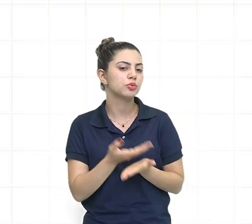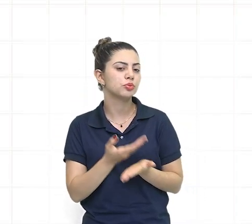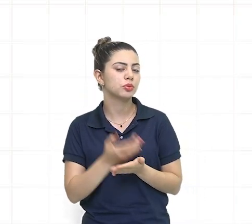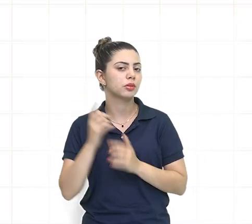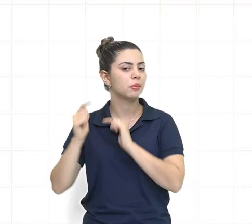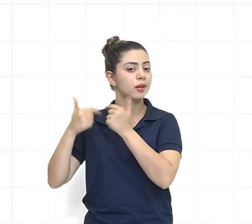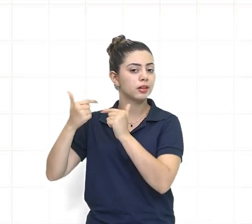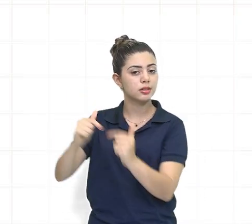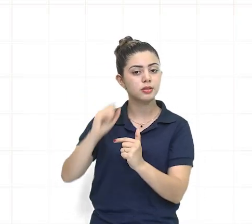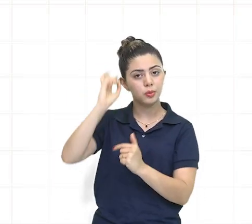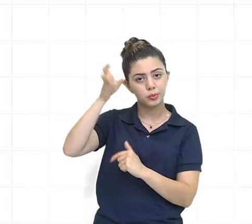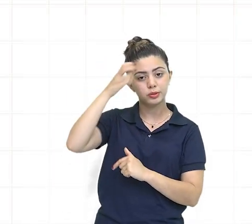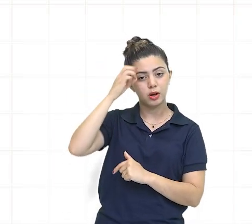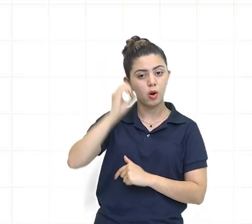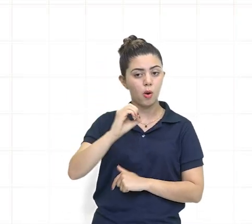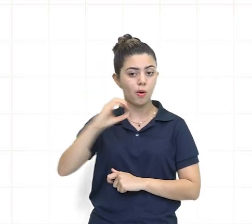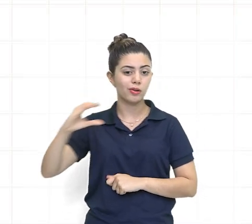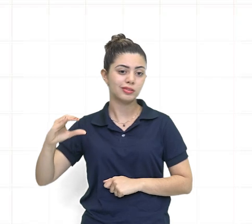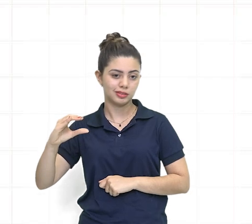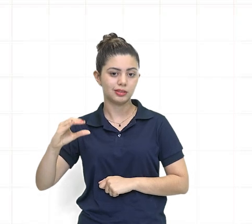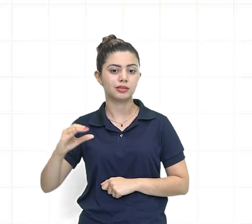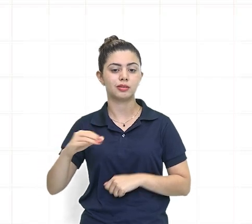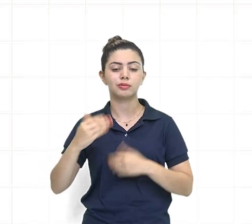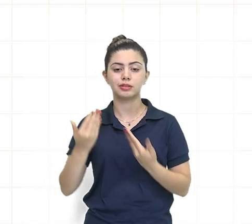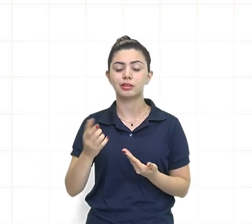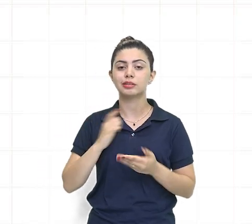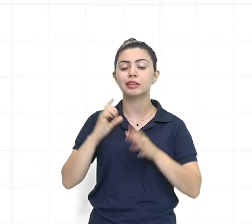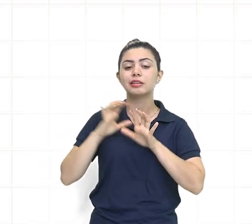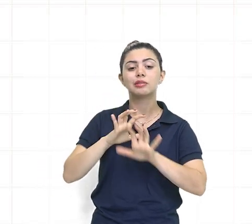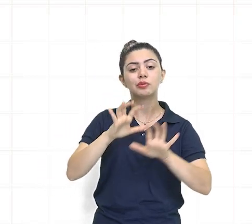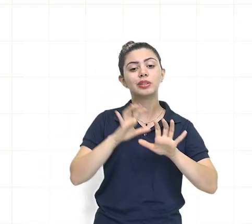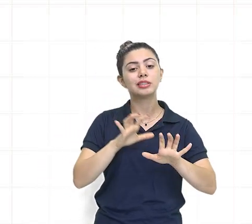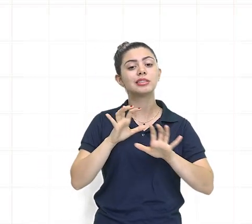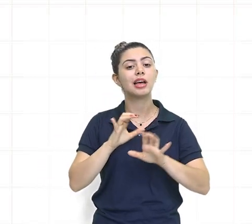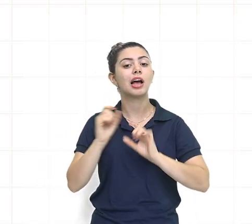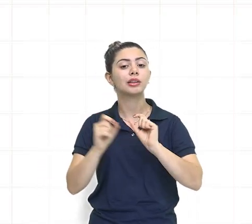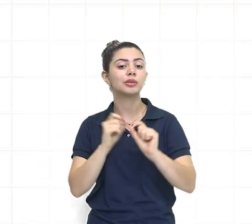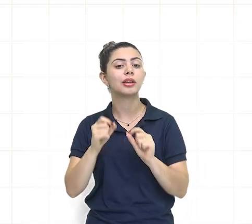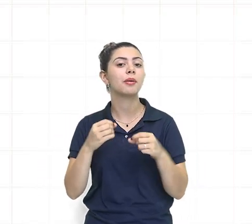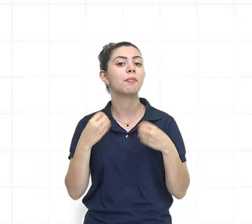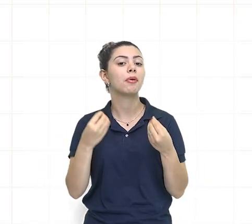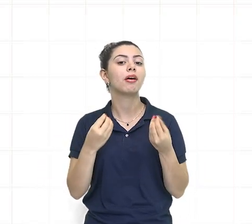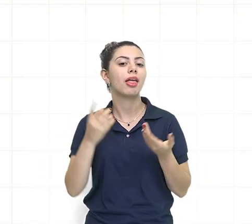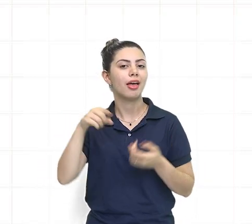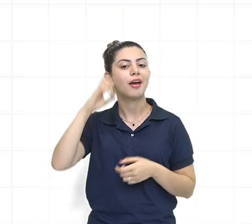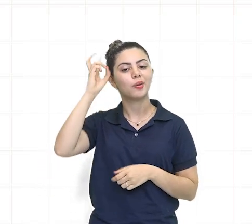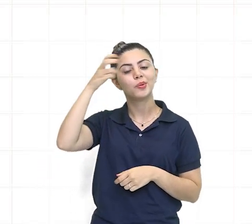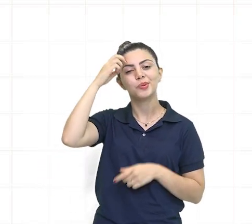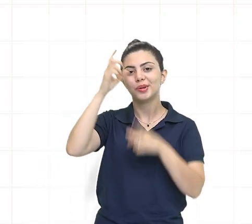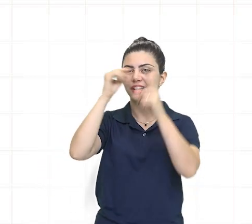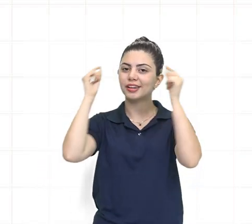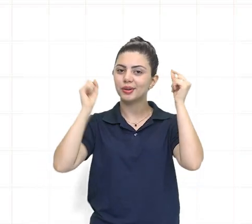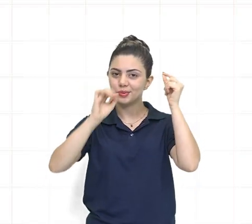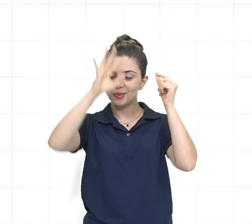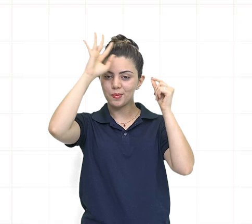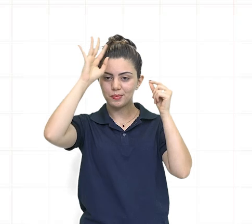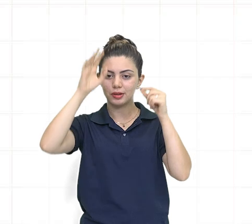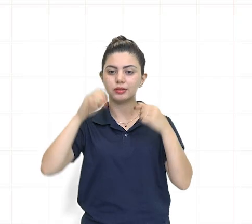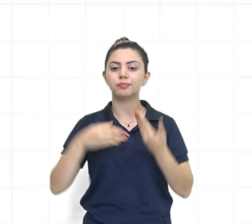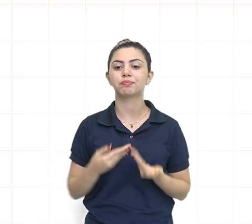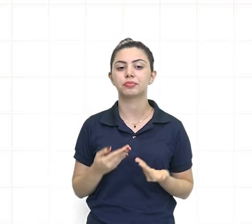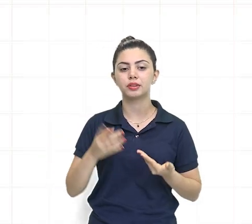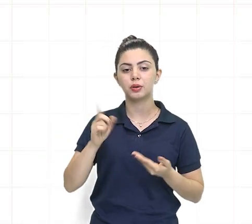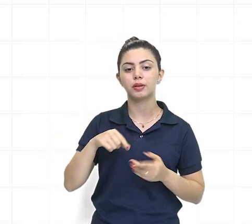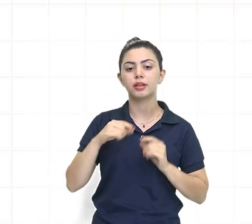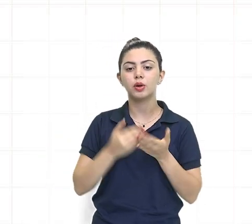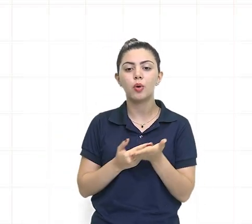tradições culturais ocidentais, elas foram, então, fortemente influenciadas pela cultura greco-romana, sendo o